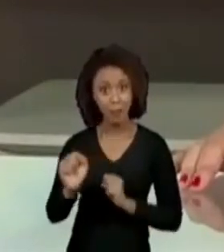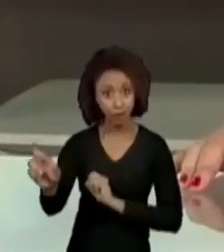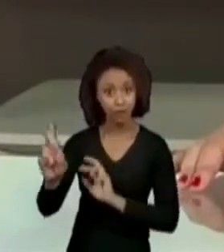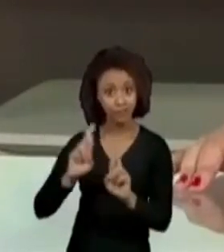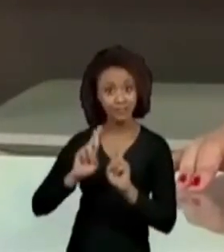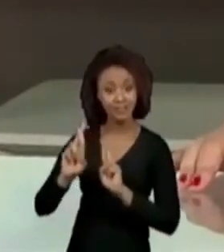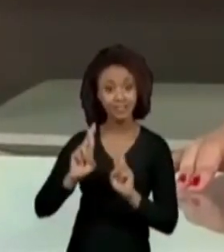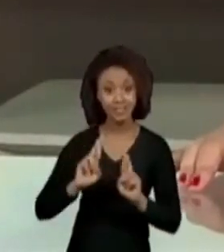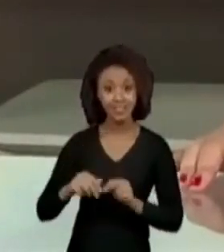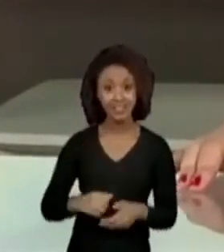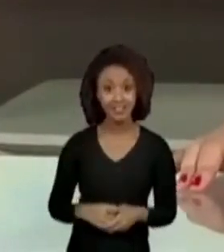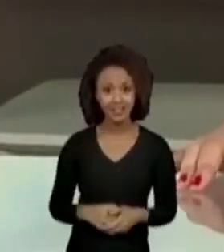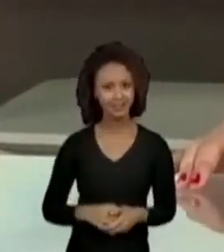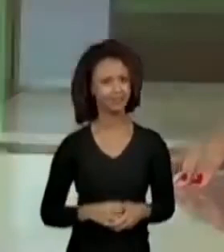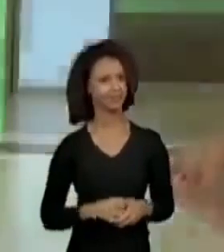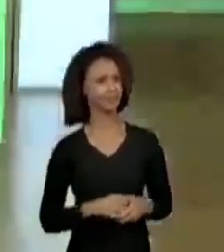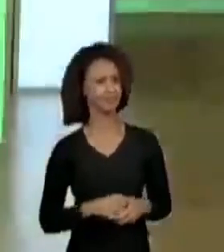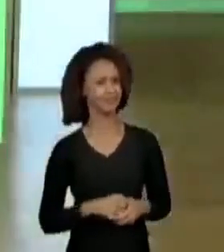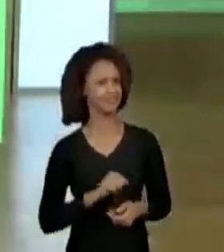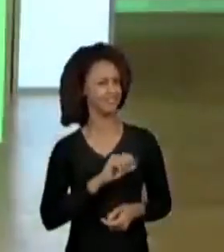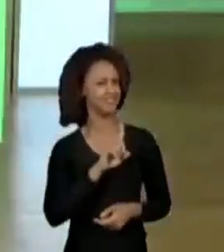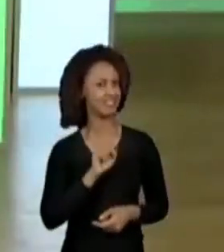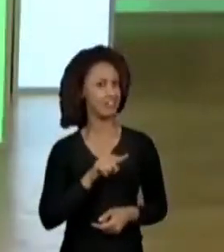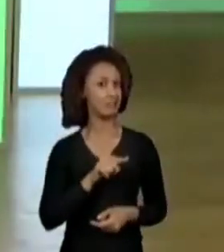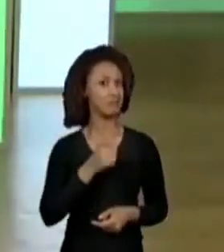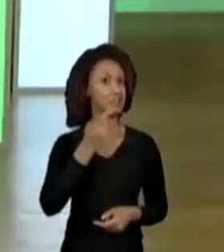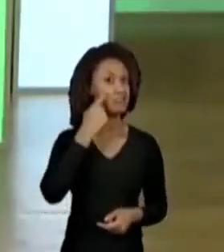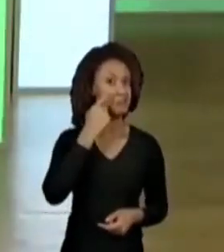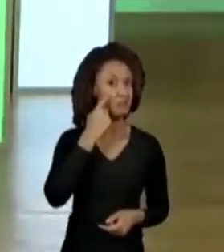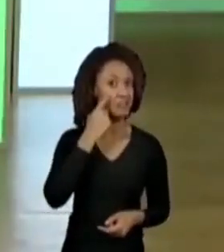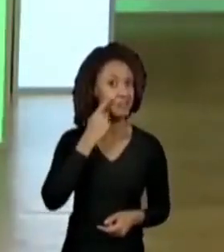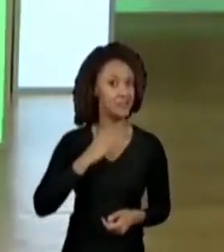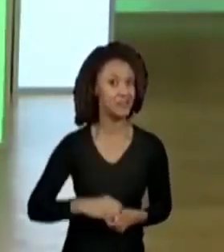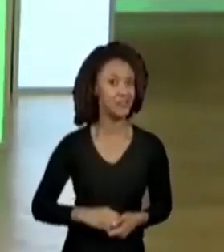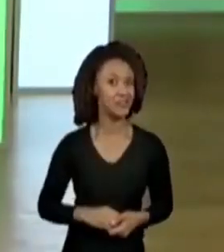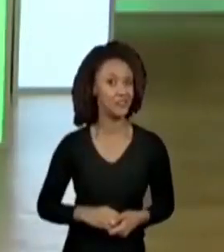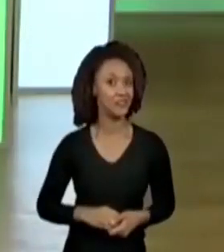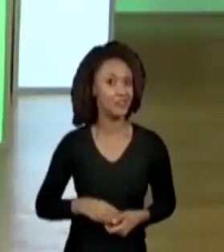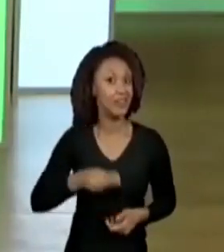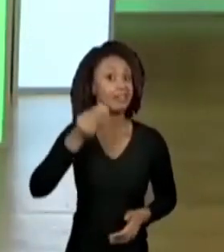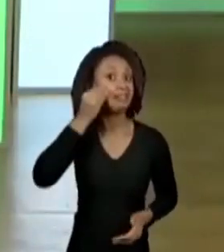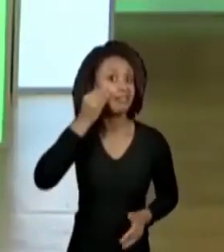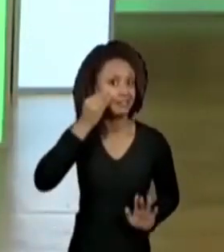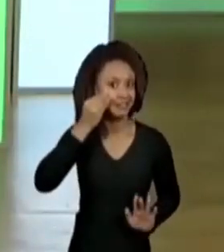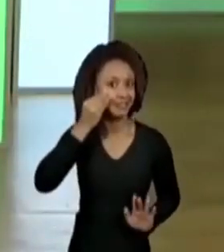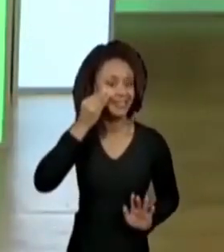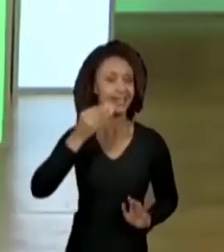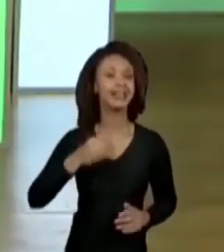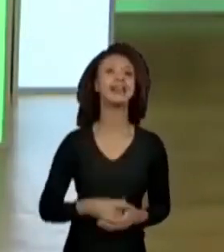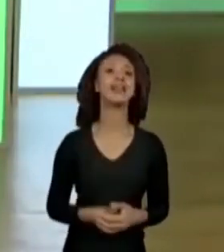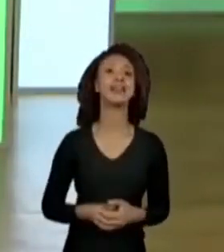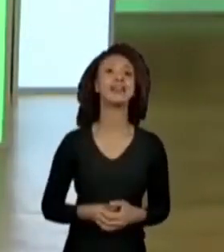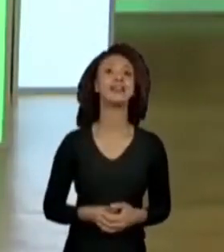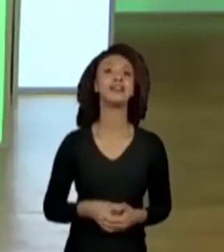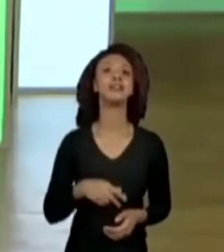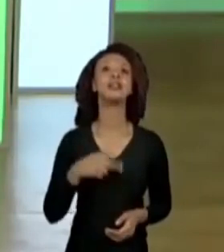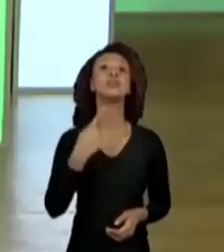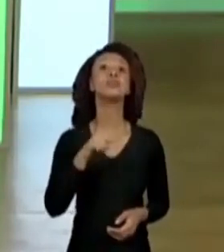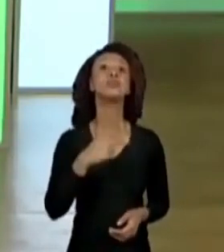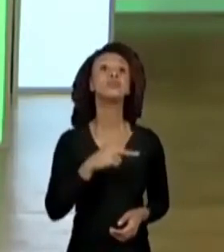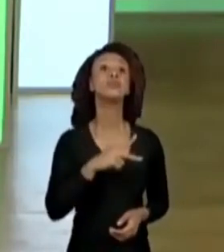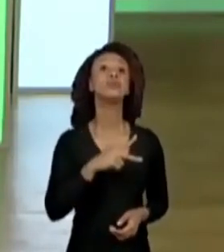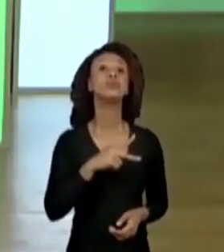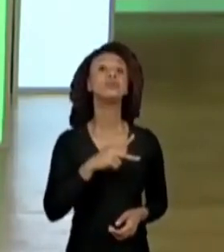mesmo? Será? Vamos testar? Vamos testar? Vamos. Vamos testar. A sua tá o quê?